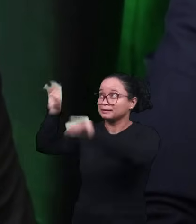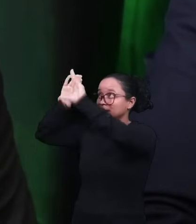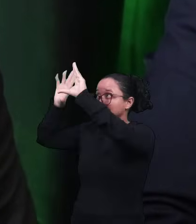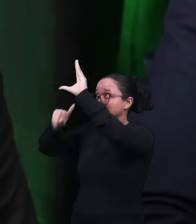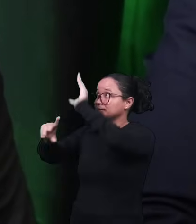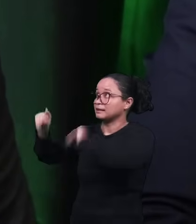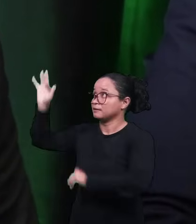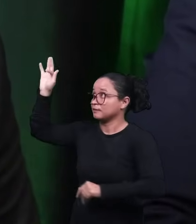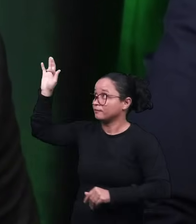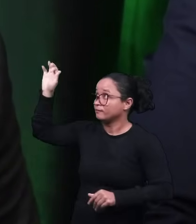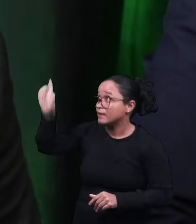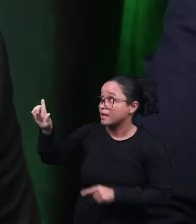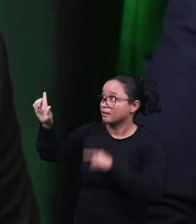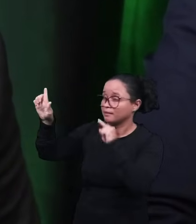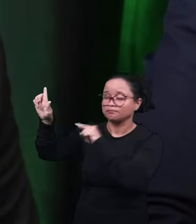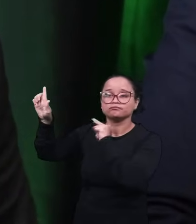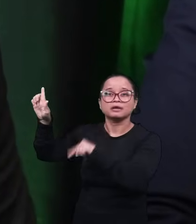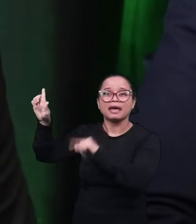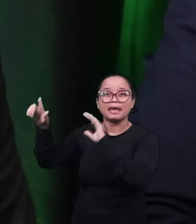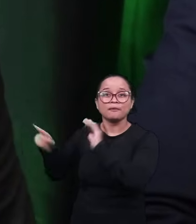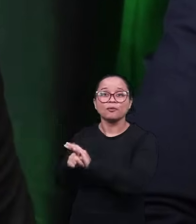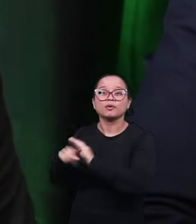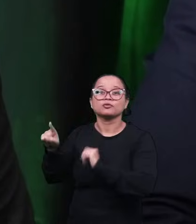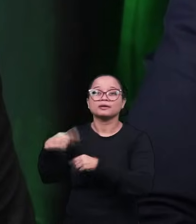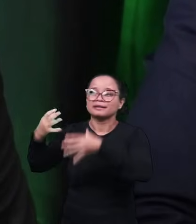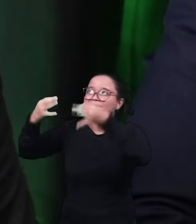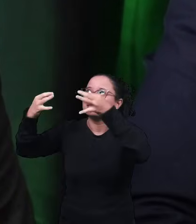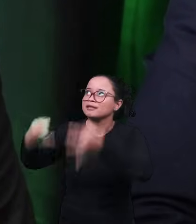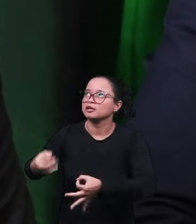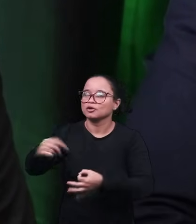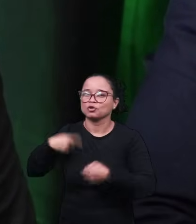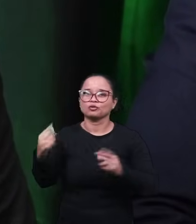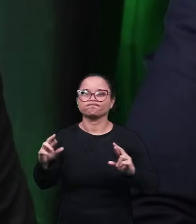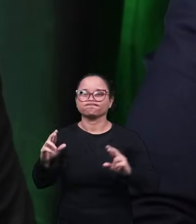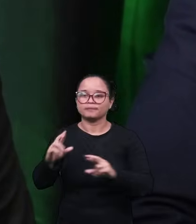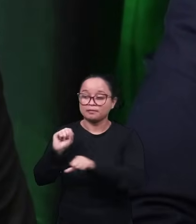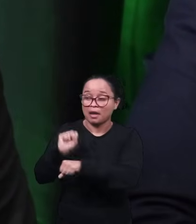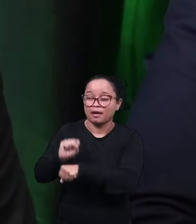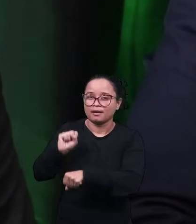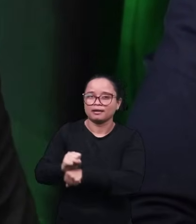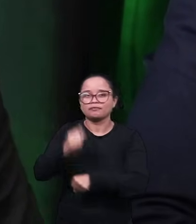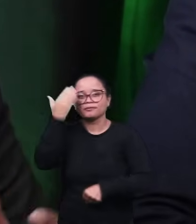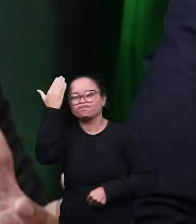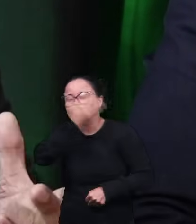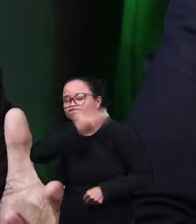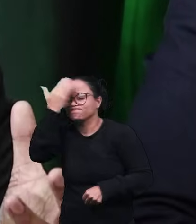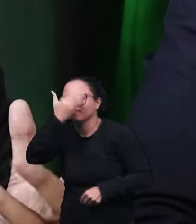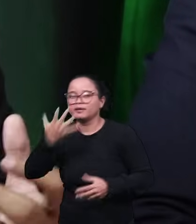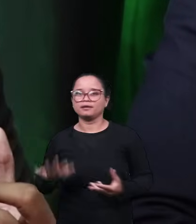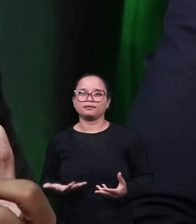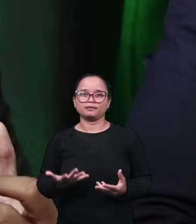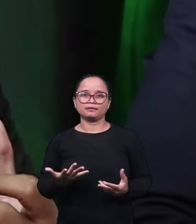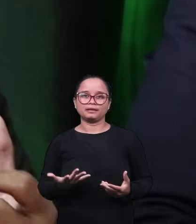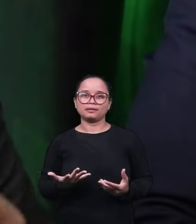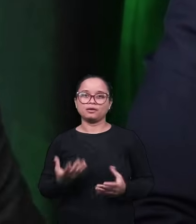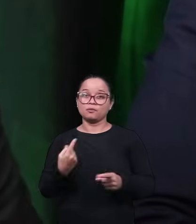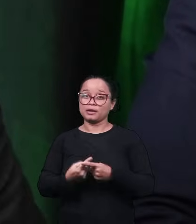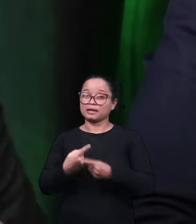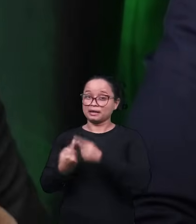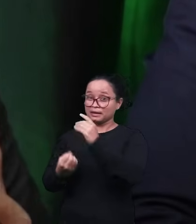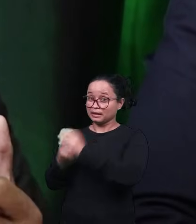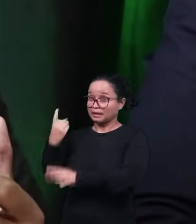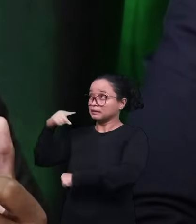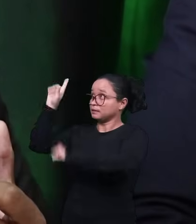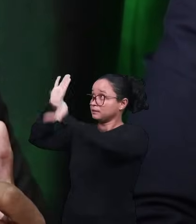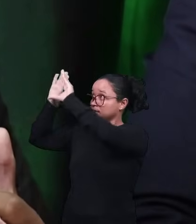ela é a fé que a certeza das coisas que se esperam, que não se veem. Então, quer dizer, porque ela tem a origem, e essa fé